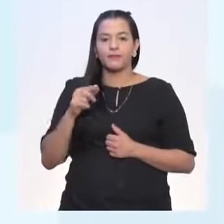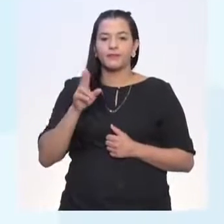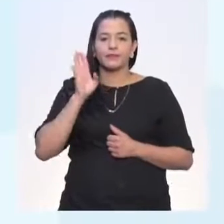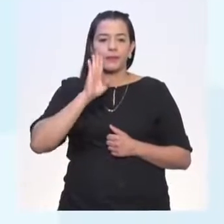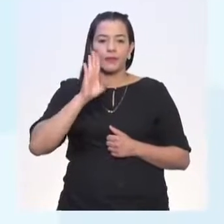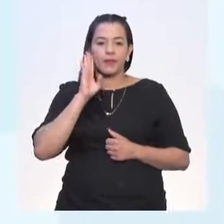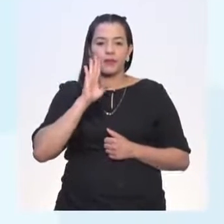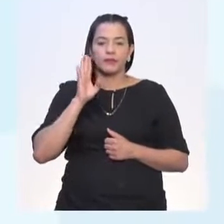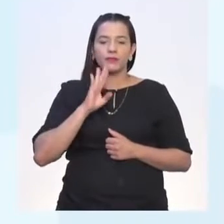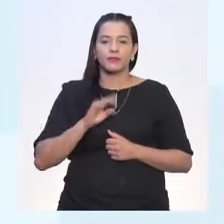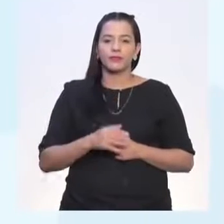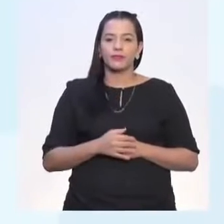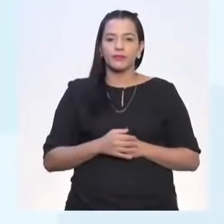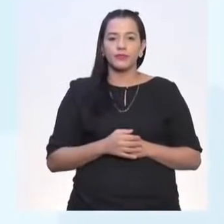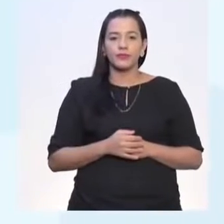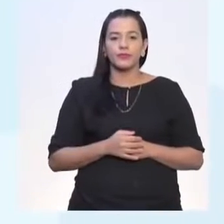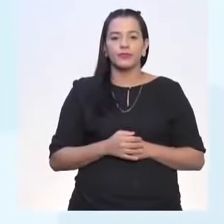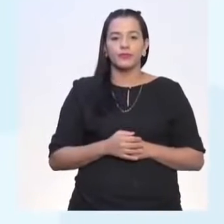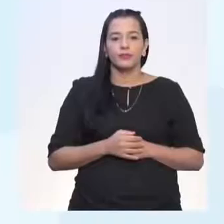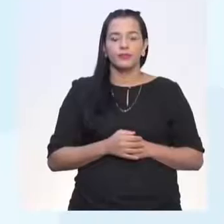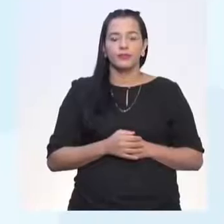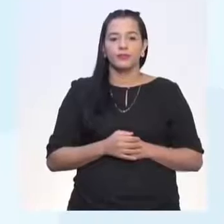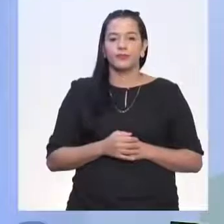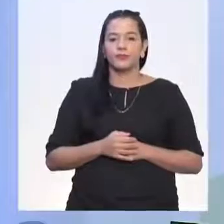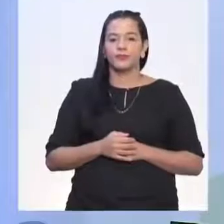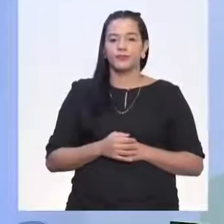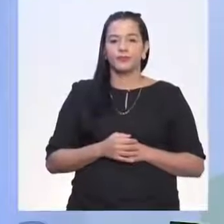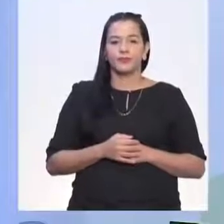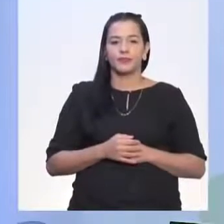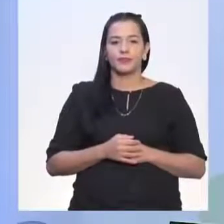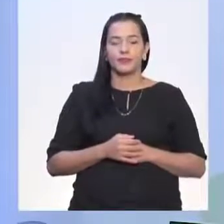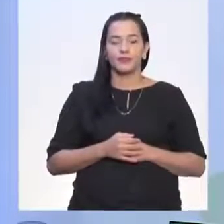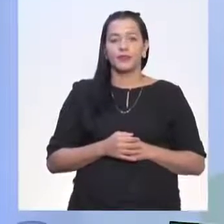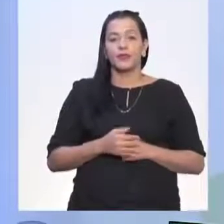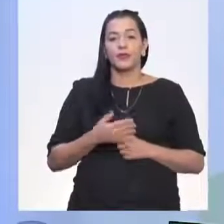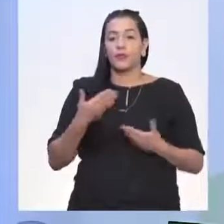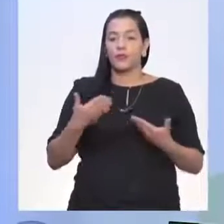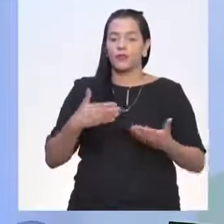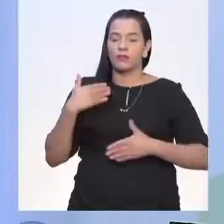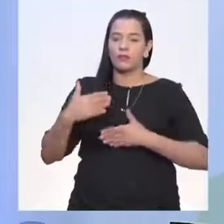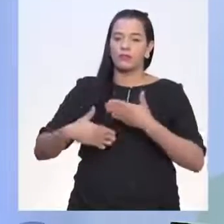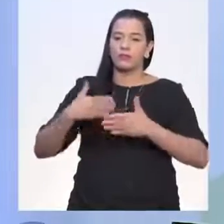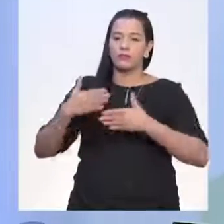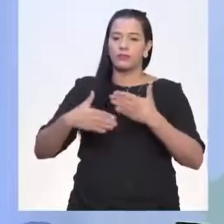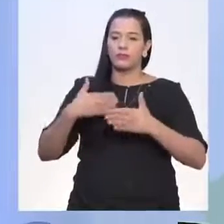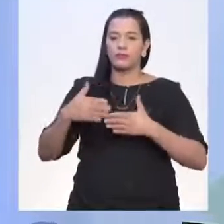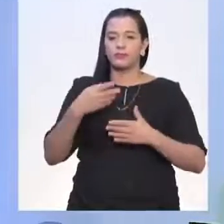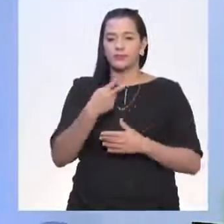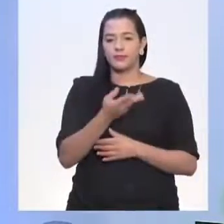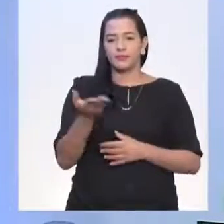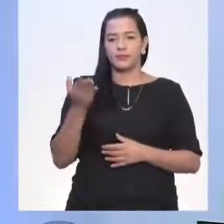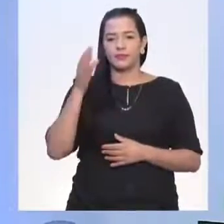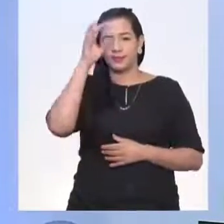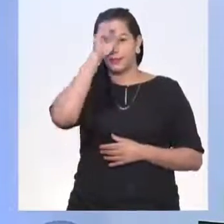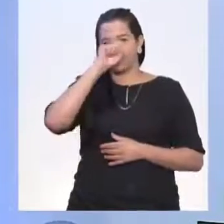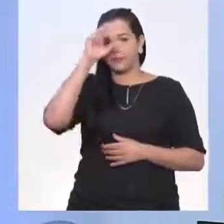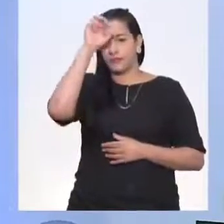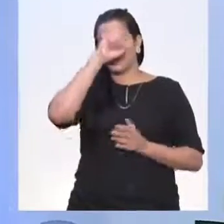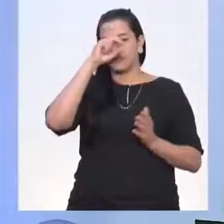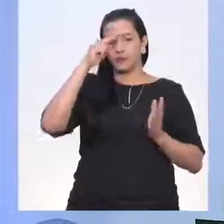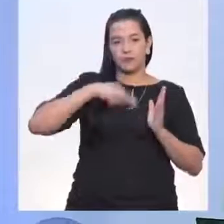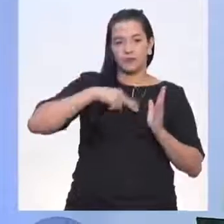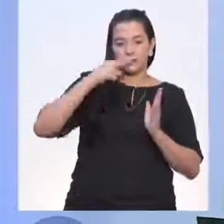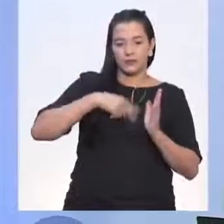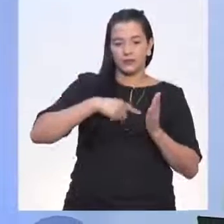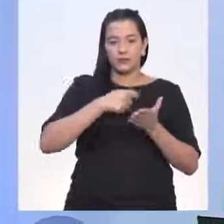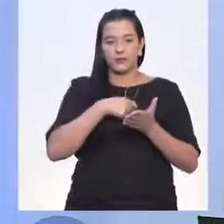bem legal. Porque, veja, à medida que você vai aprendendo a ler e a